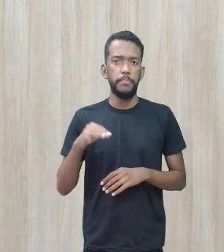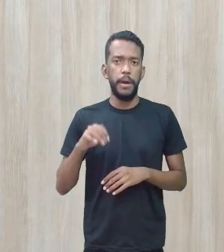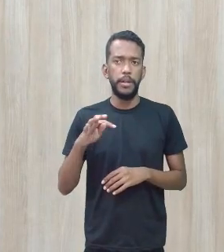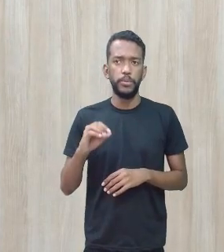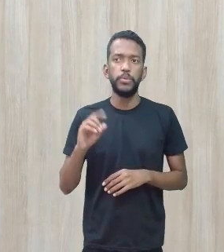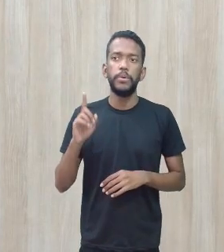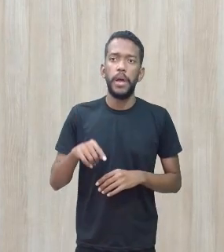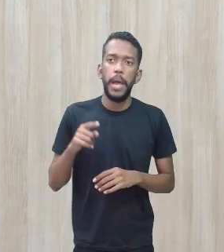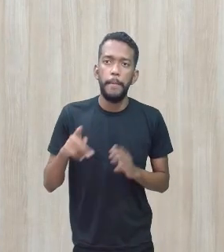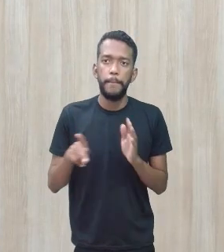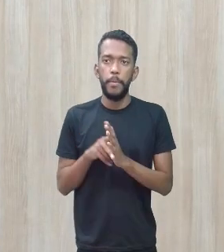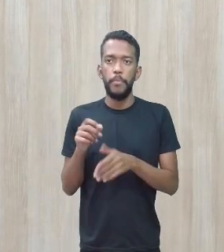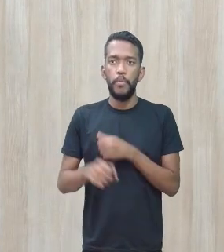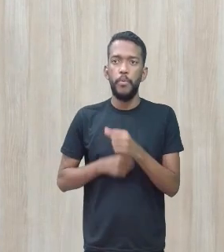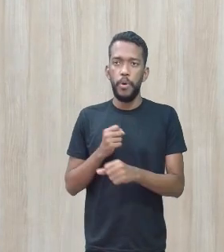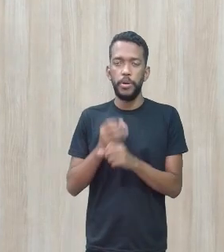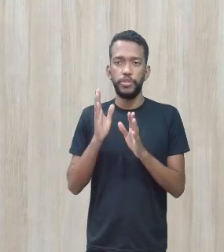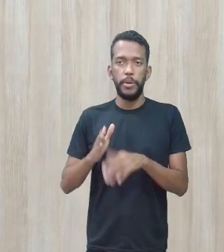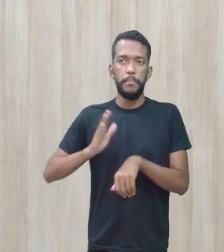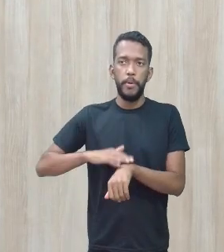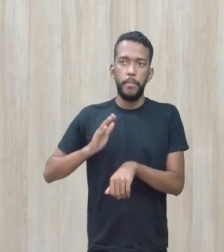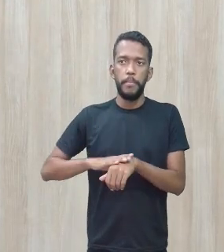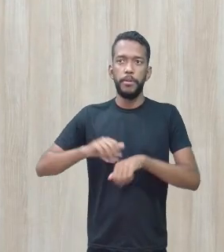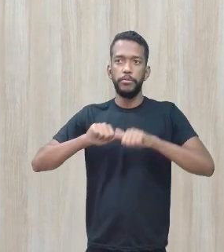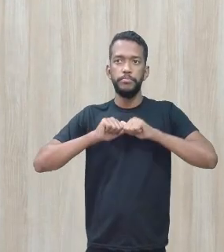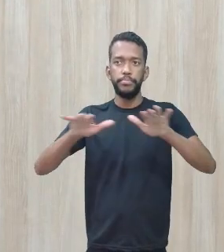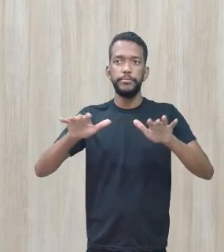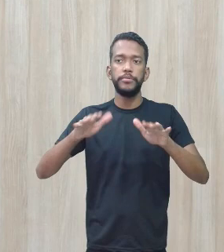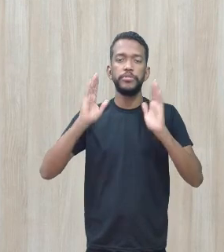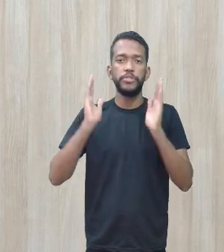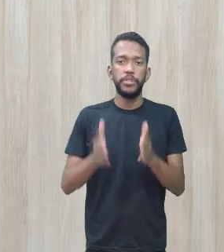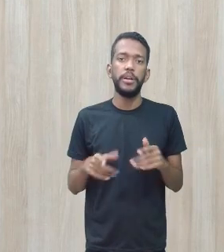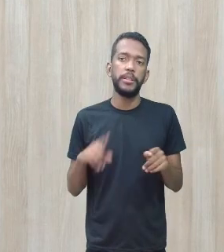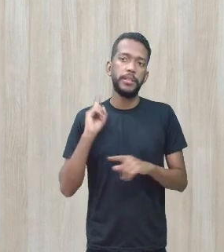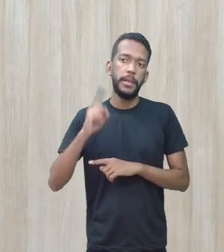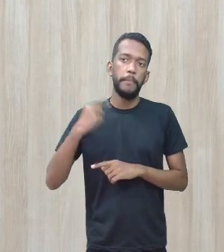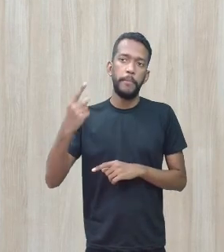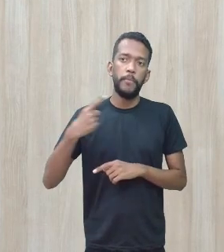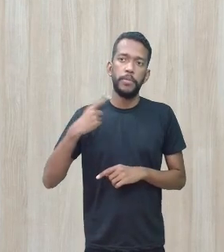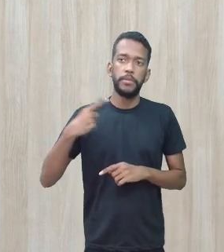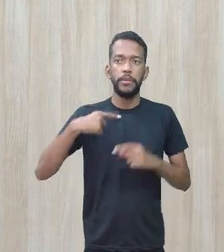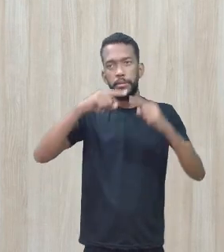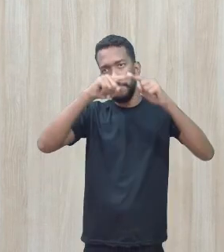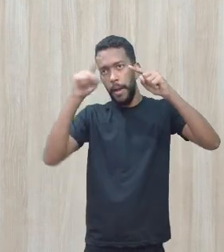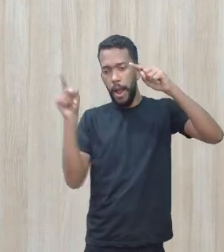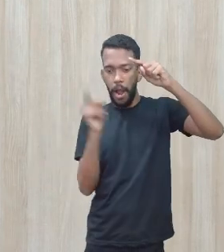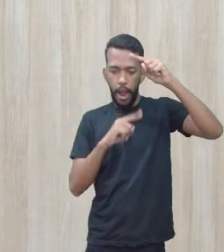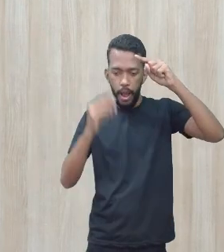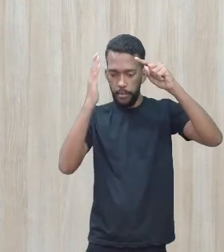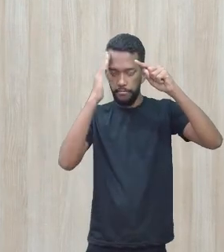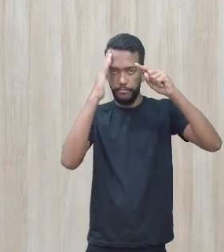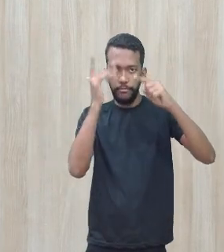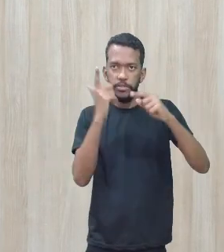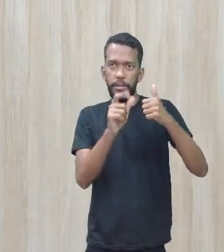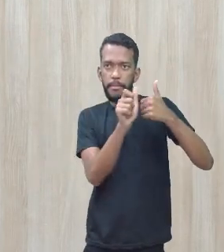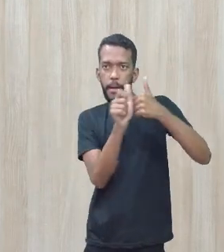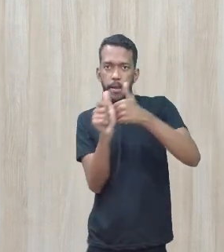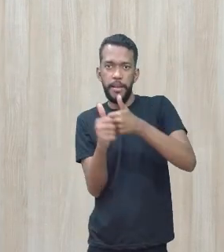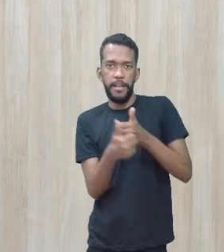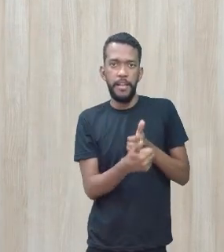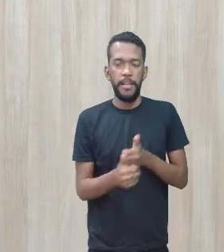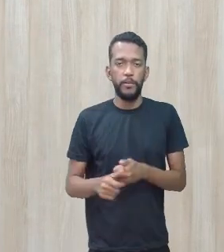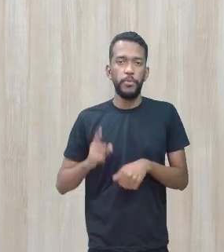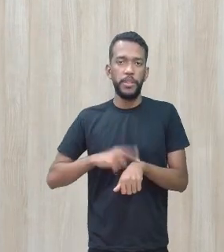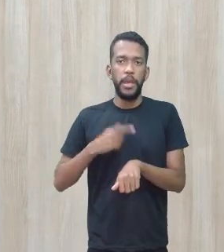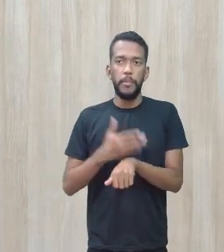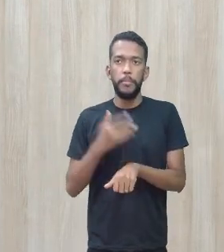ali, naquele momento em que o filme se passa, e depois ele traz uma linha onde a gente consegue acompanhar esse percurso, tá?